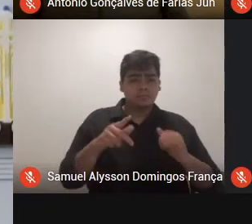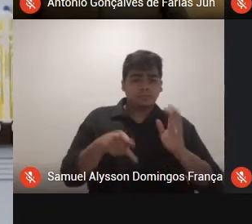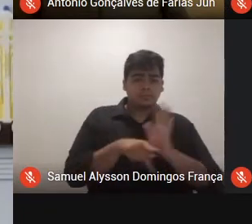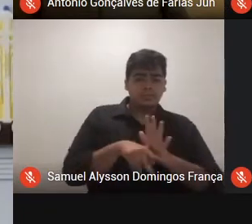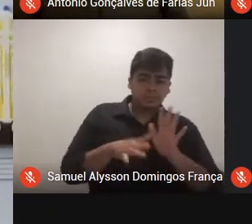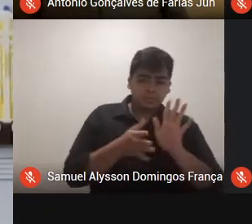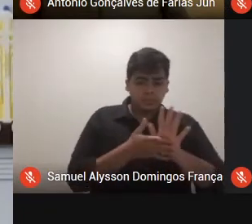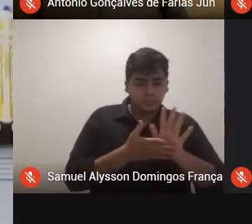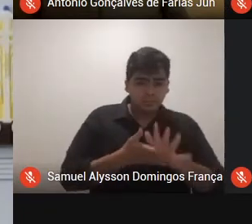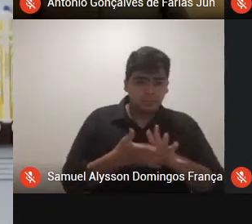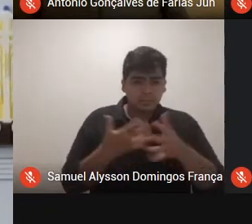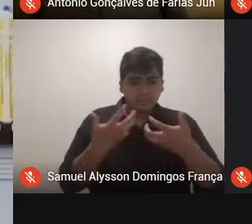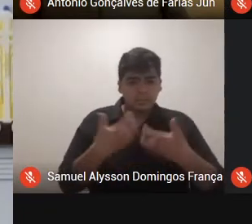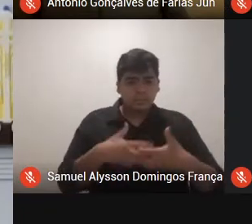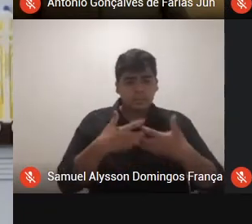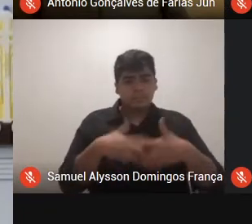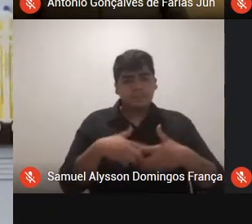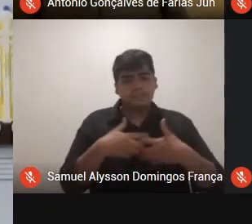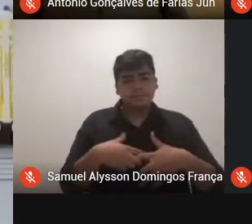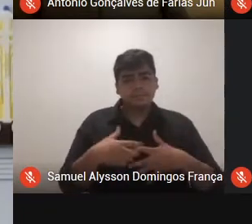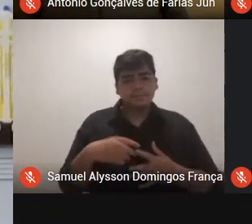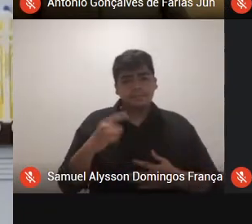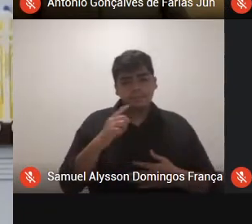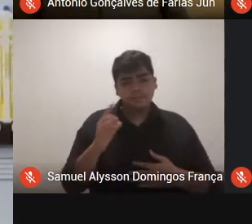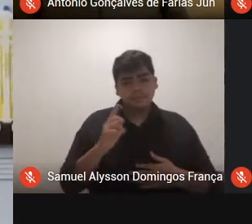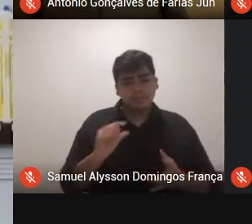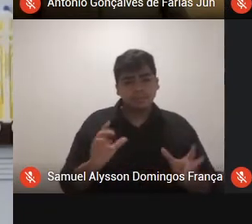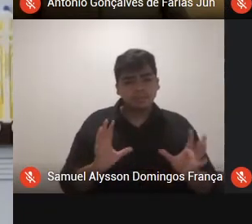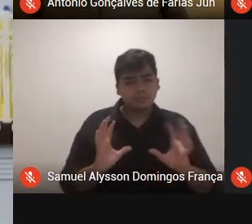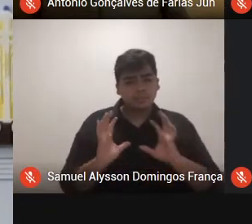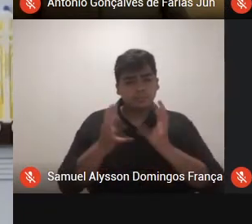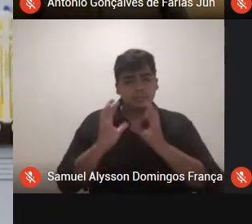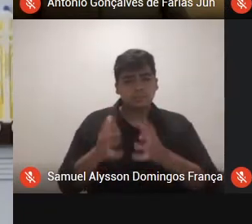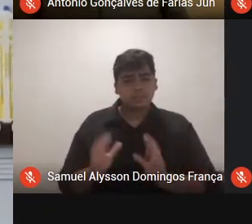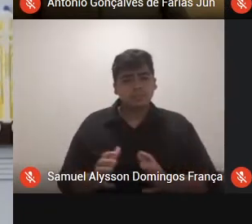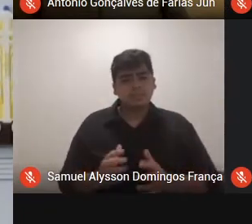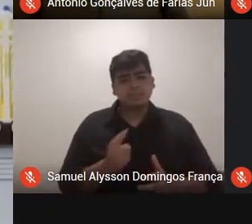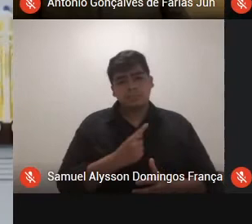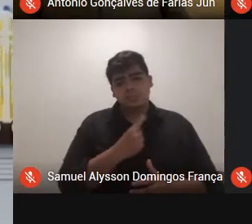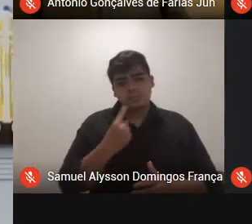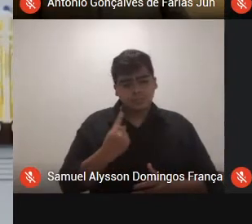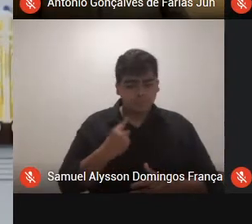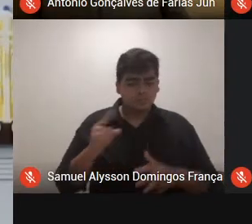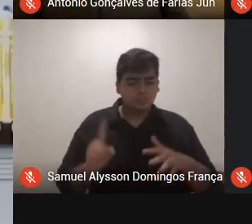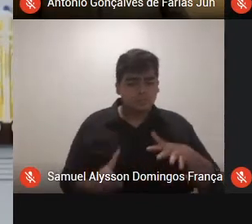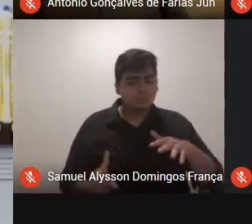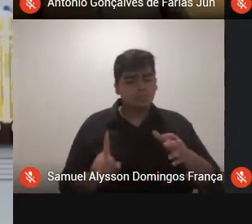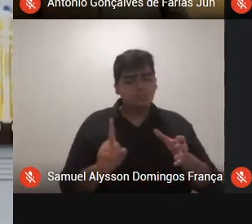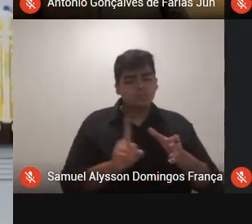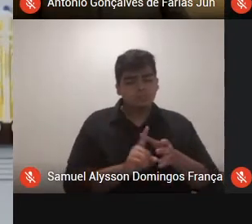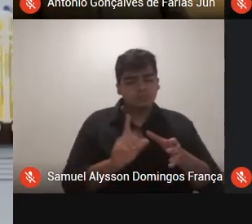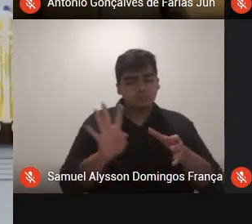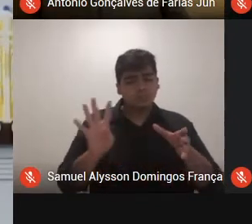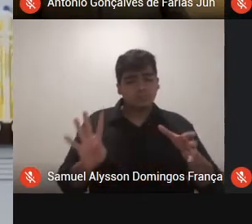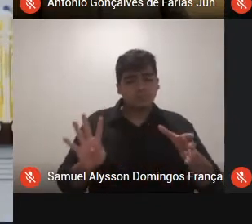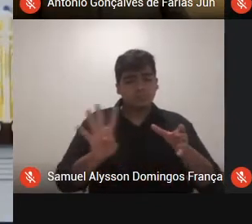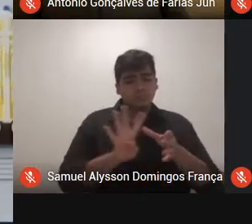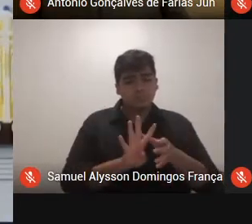IEF. Então, as equipes, nós distribuímos em algumas equipes. Então, as equipes de 4 alunos tinham